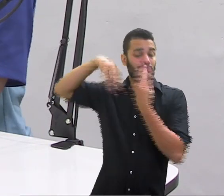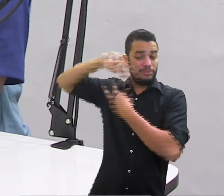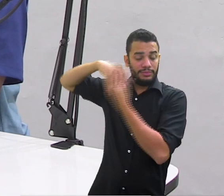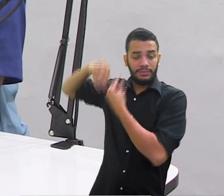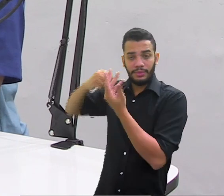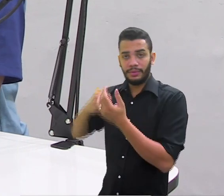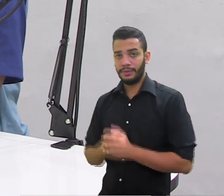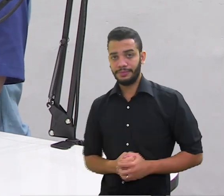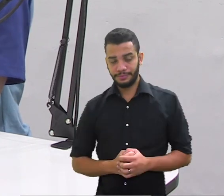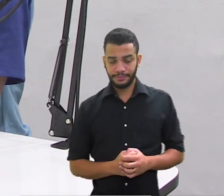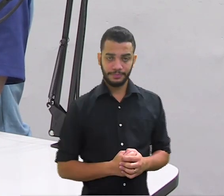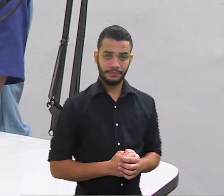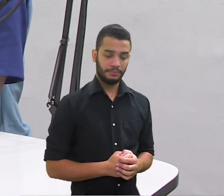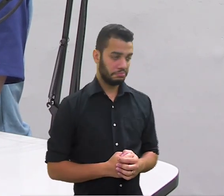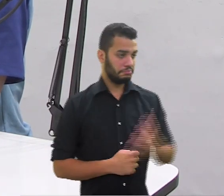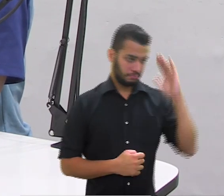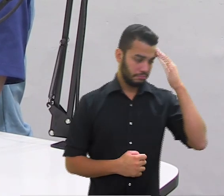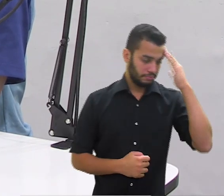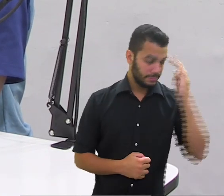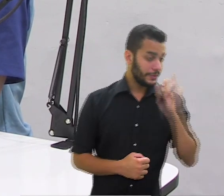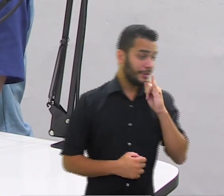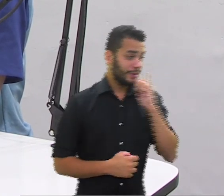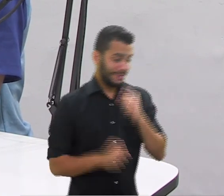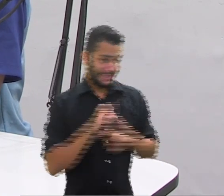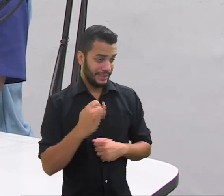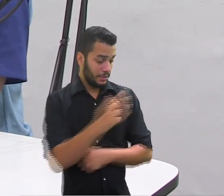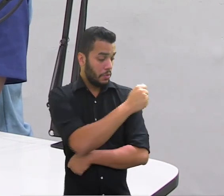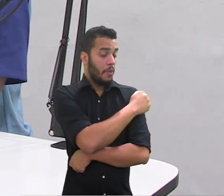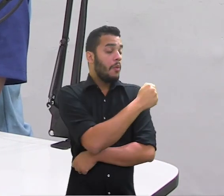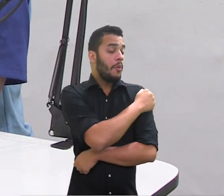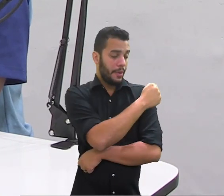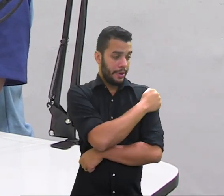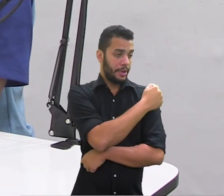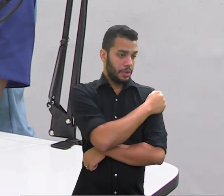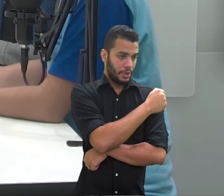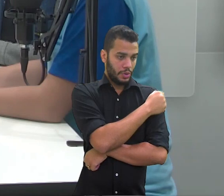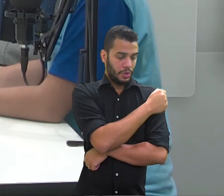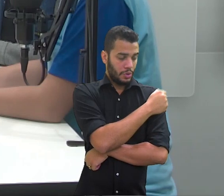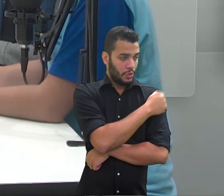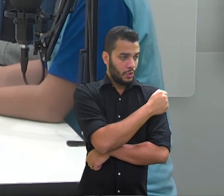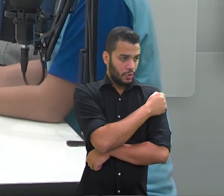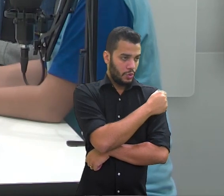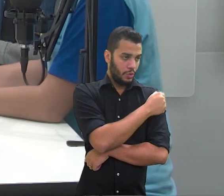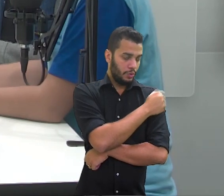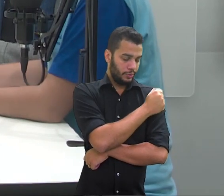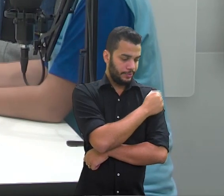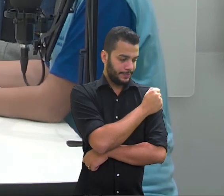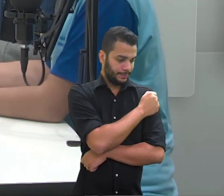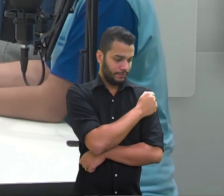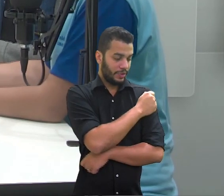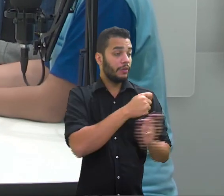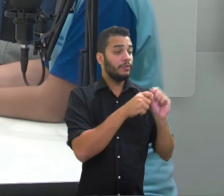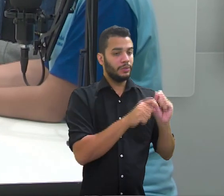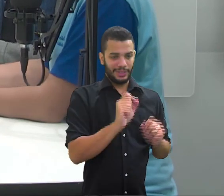O estudante agrediu um funcionário da escola. O que fazer? Porque esse estudante é menor de idade, normalmente. Sim. E o que a gente